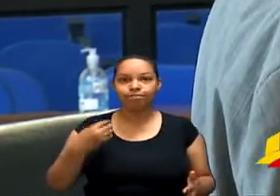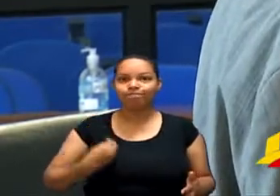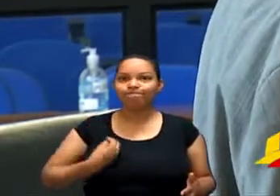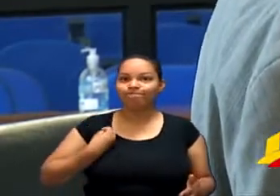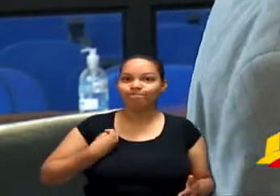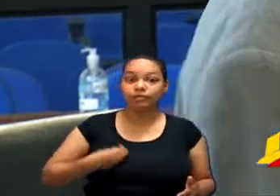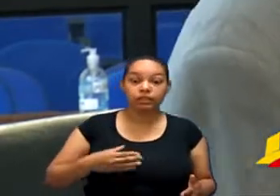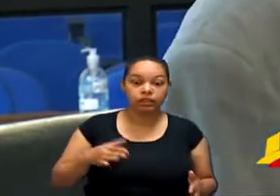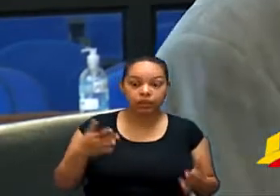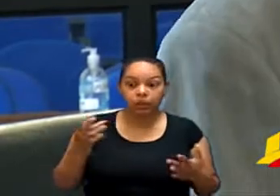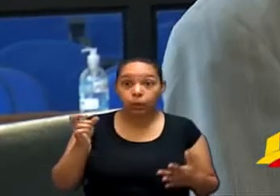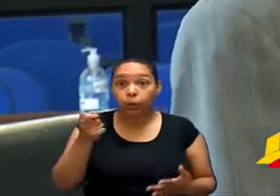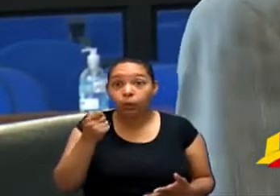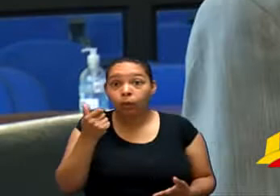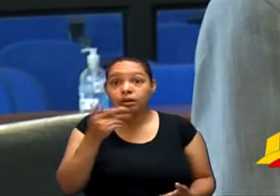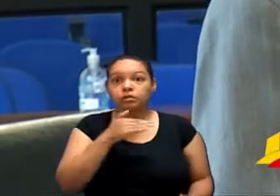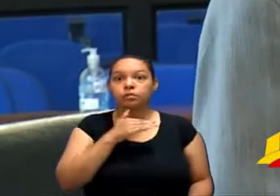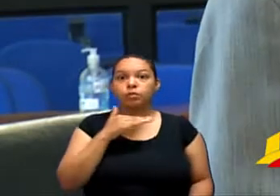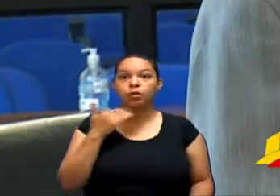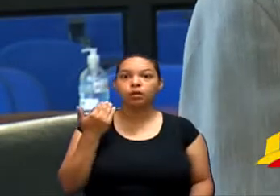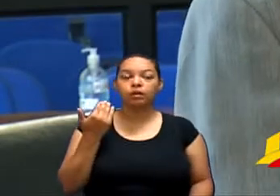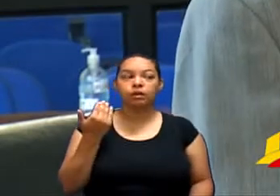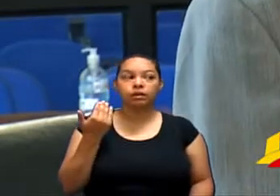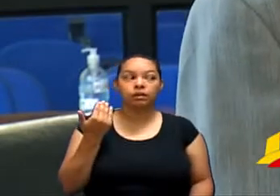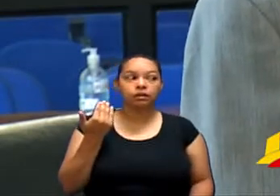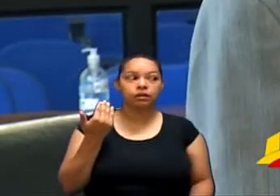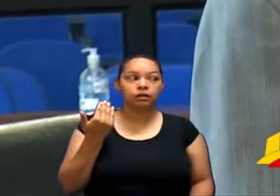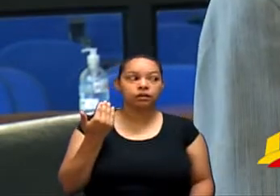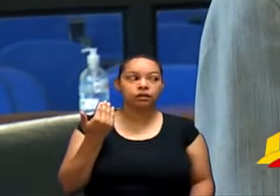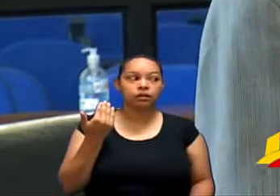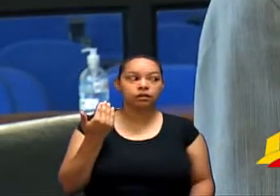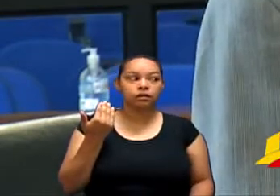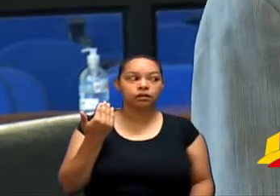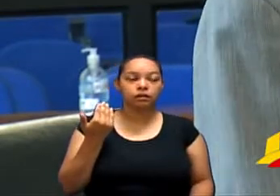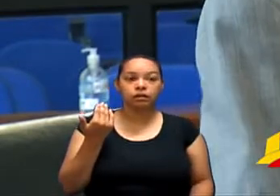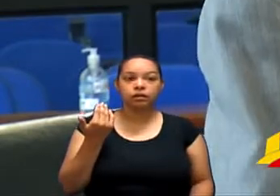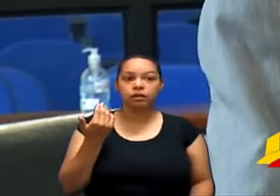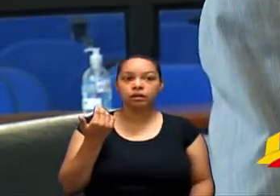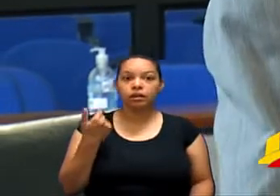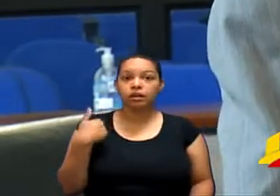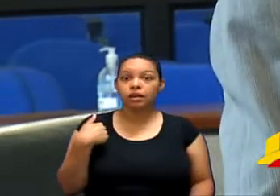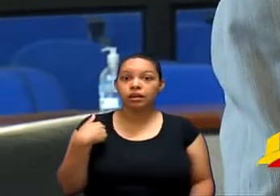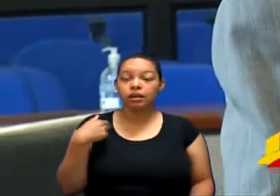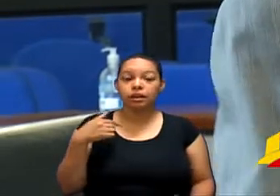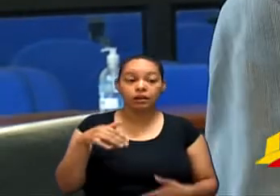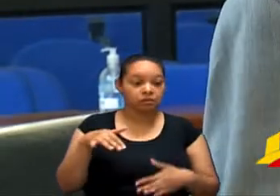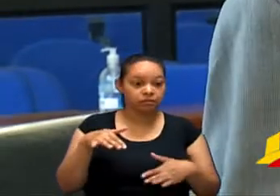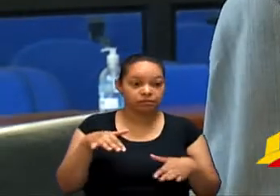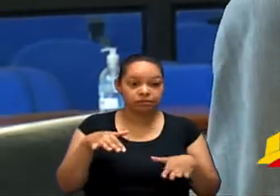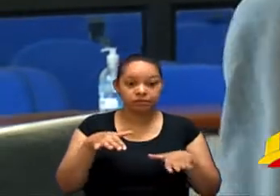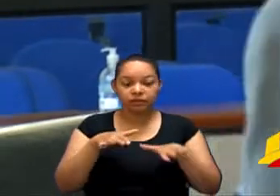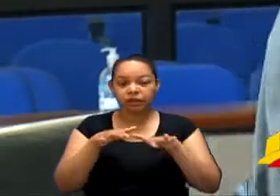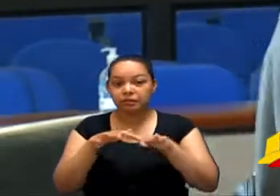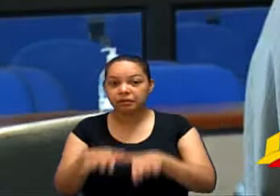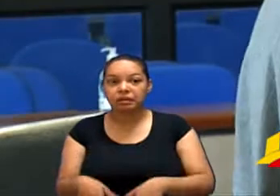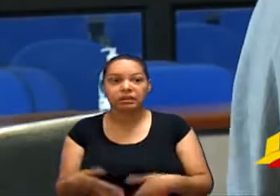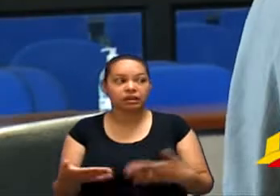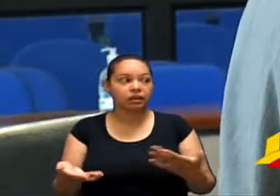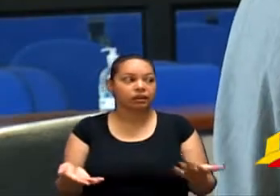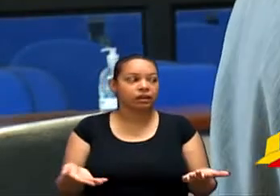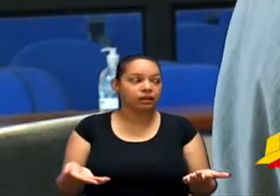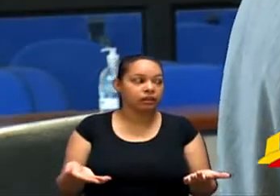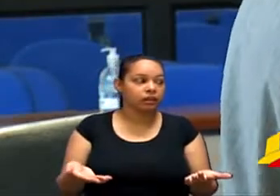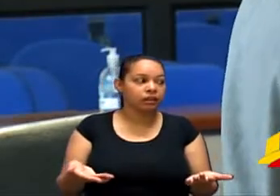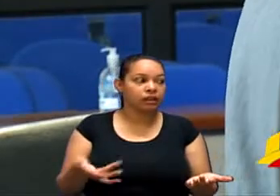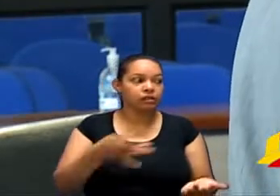a morte e passar o meu cargo eu ia ficar sem convênio e eu ficar foi